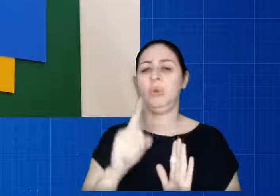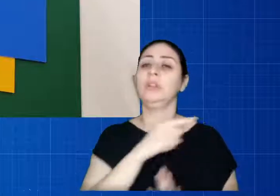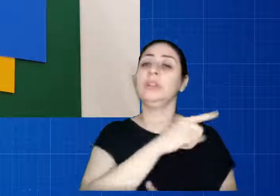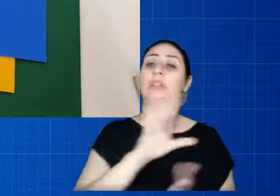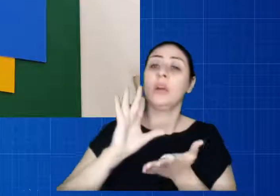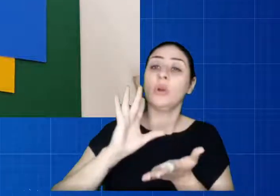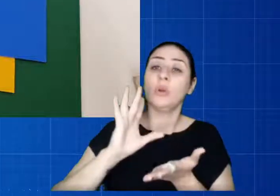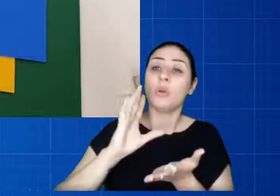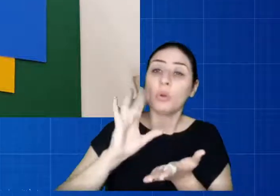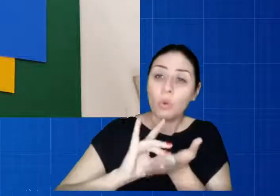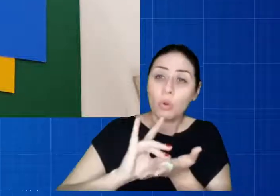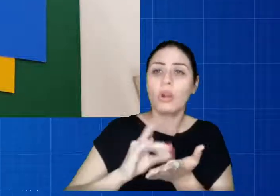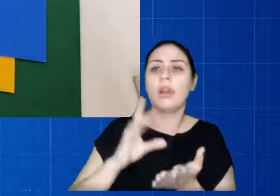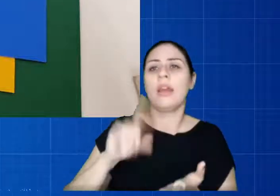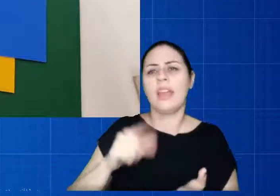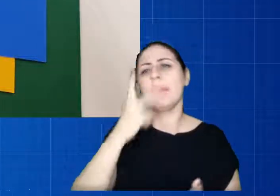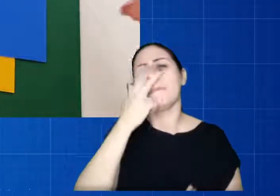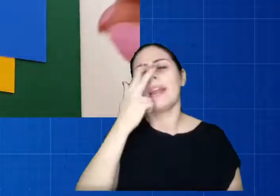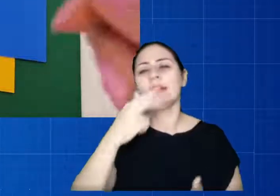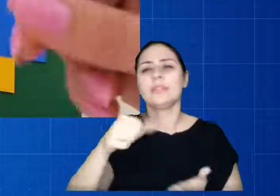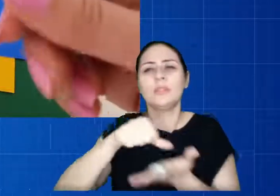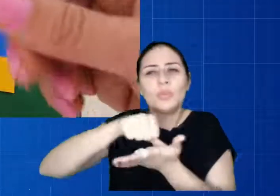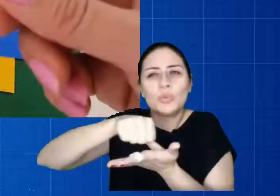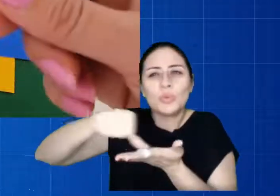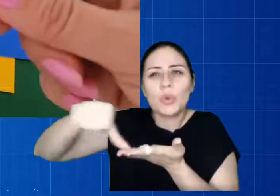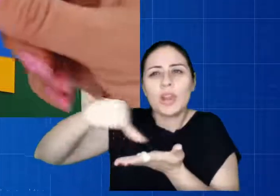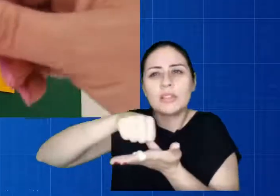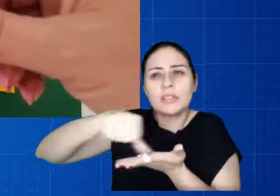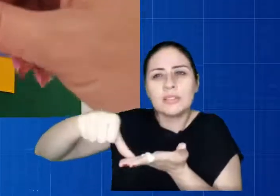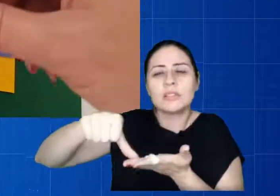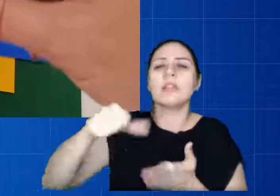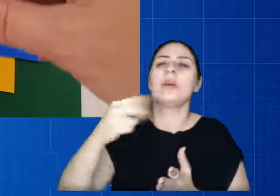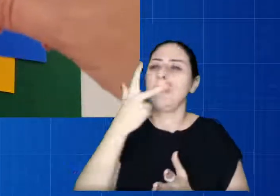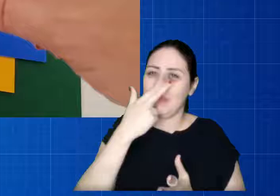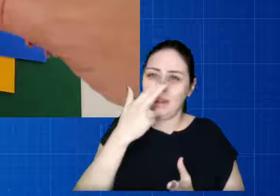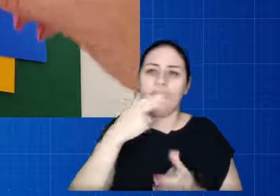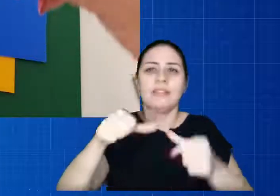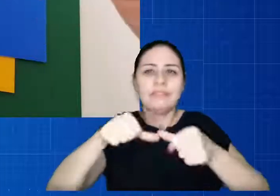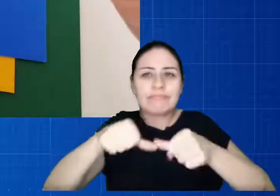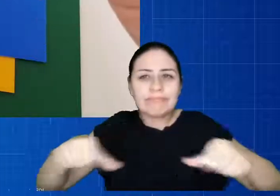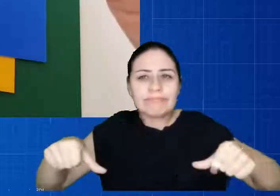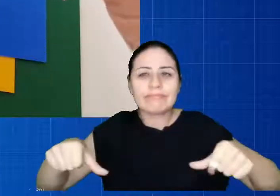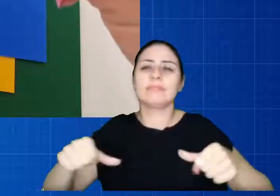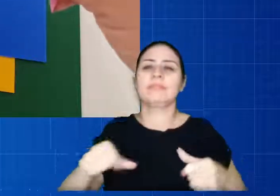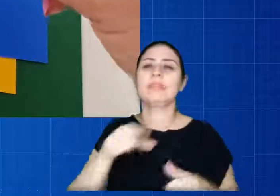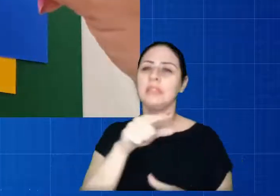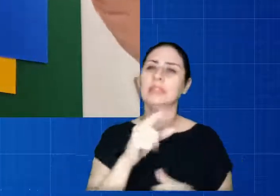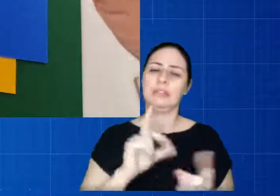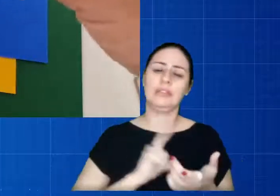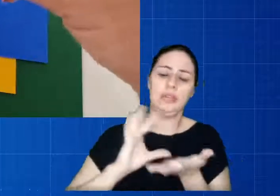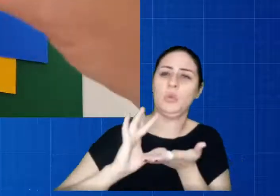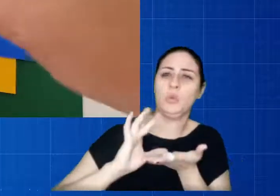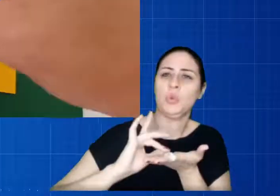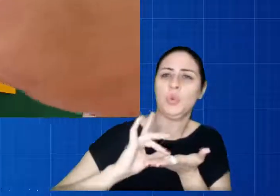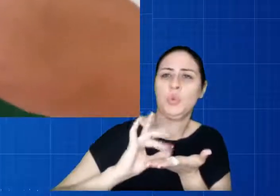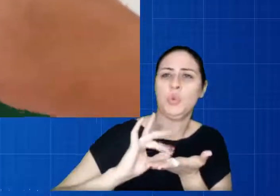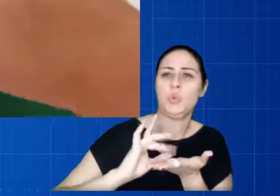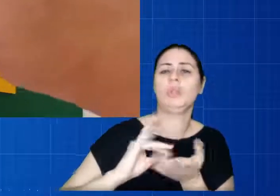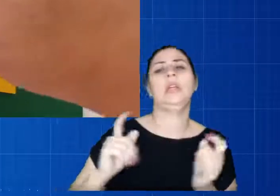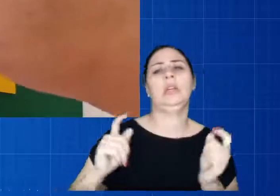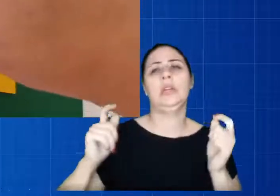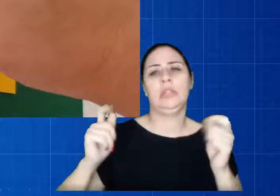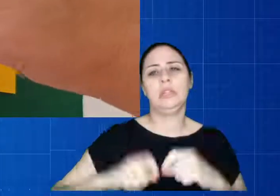finalidade semelhante ao durex. Ela torna as superfícies dos materiais grudentos e através desse grude